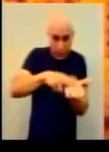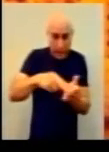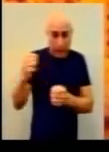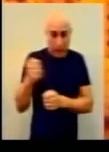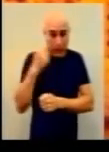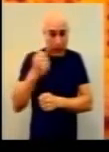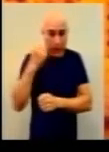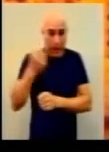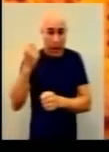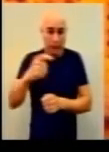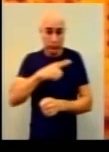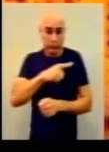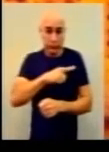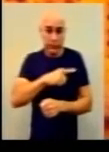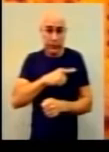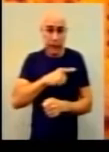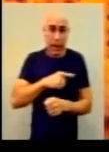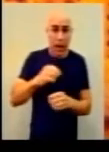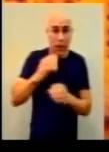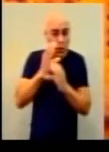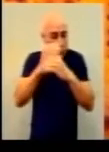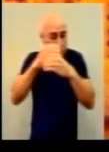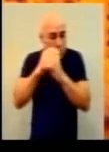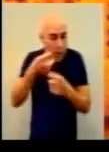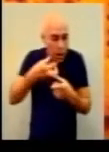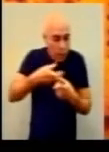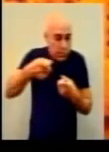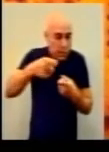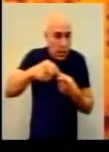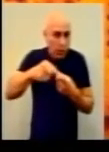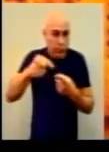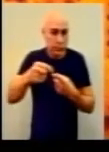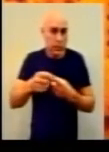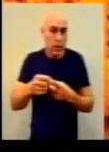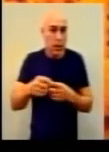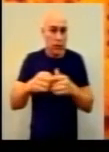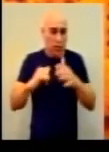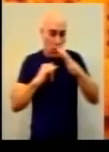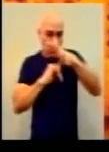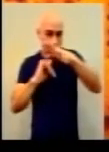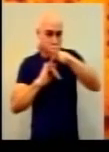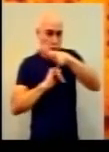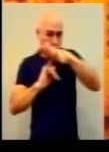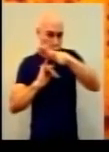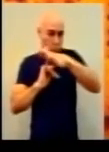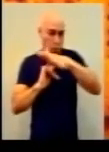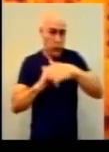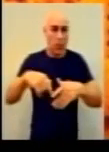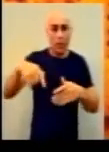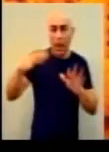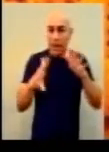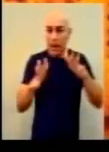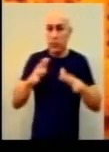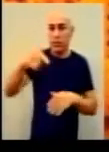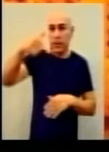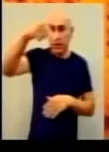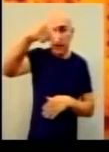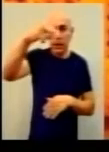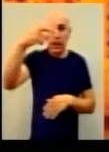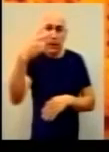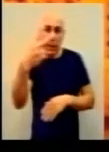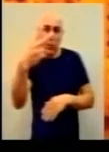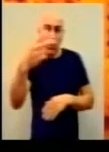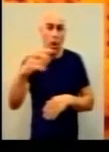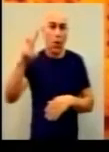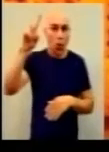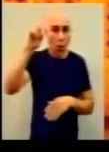médio, o Estado, né, tem soltado o exame no Instituto Adolfo Lutz em até 48 horas, 72 horas no máximo, ou seja, 2